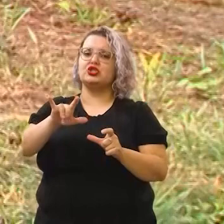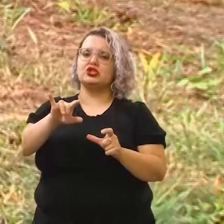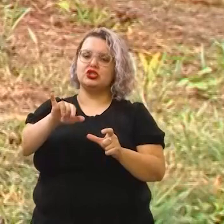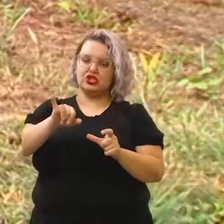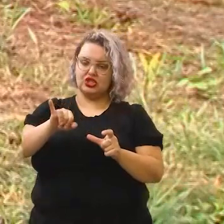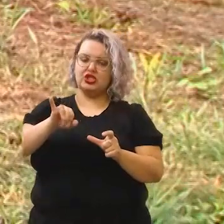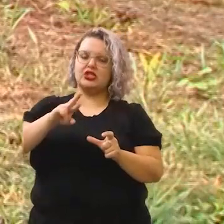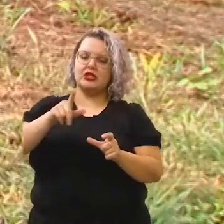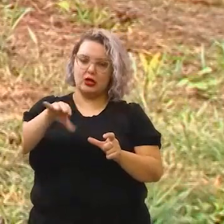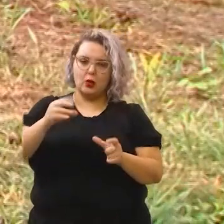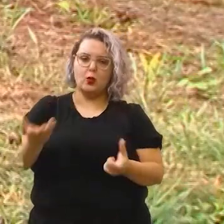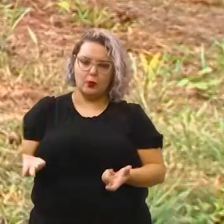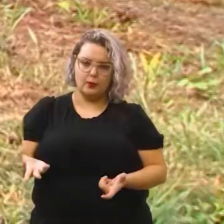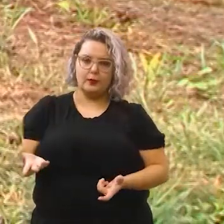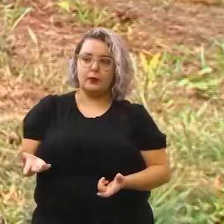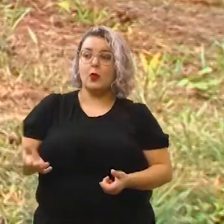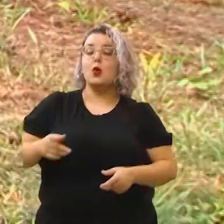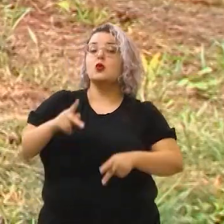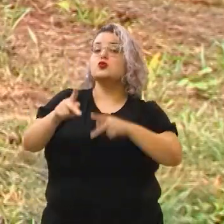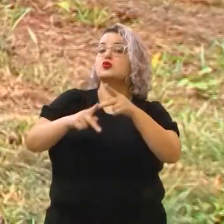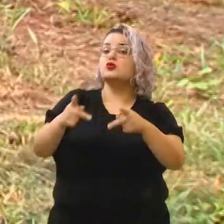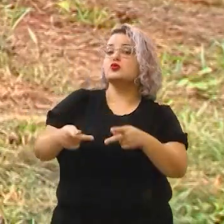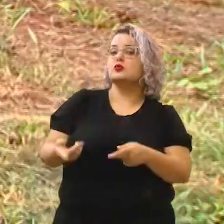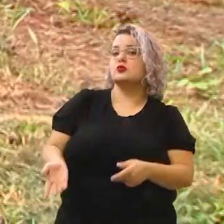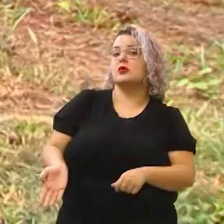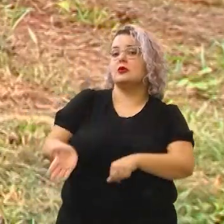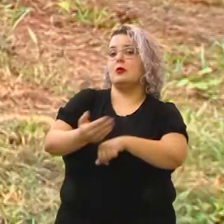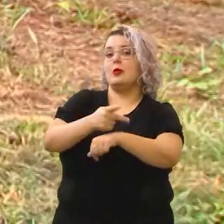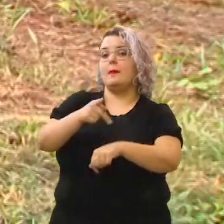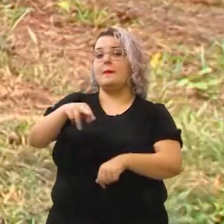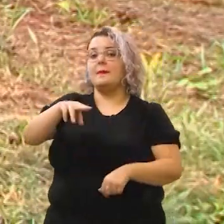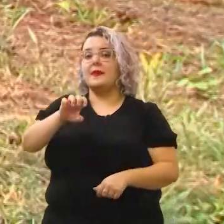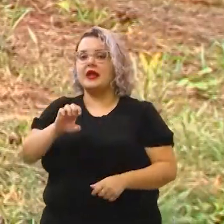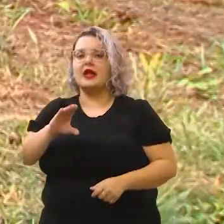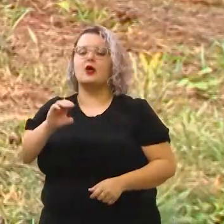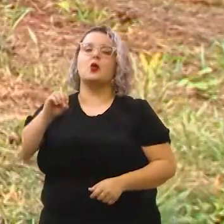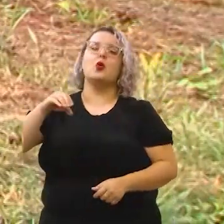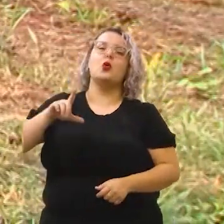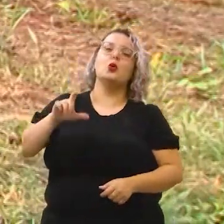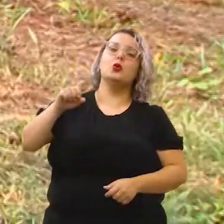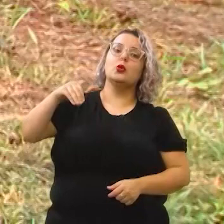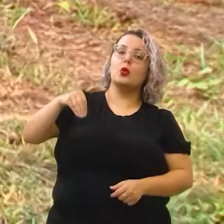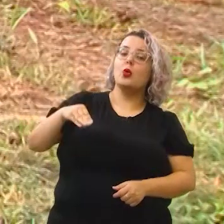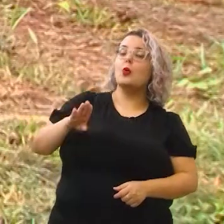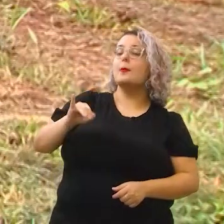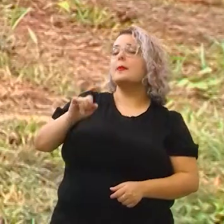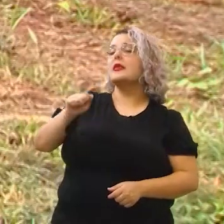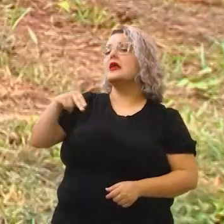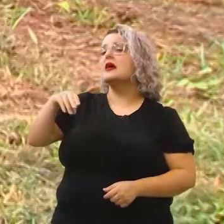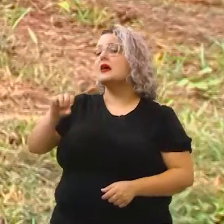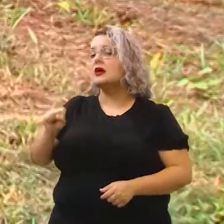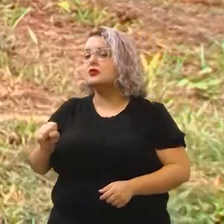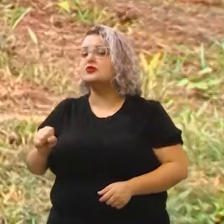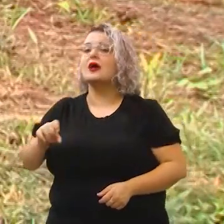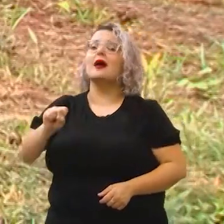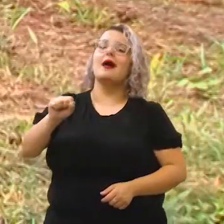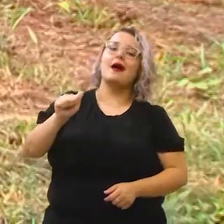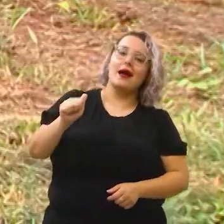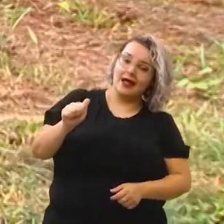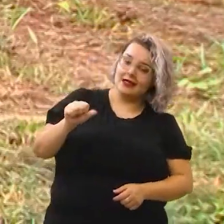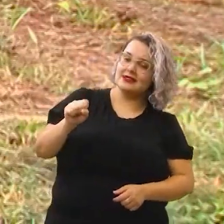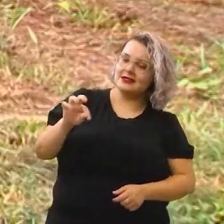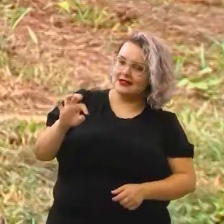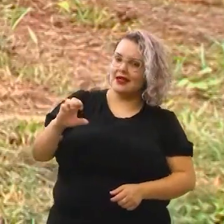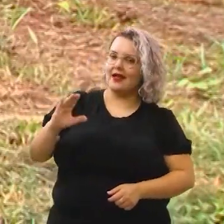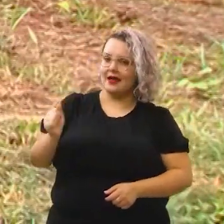é milenar. Os povos pré-colombianos, né, os astecas, os maias, já há registro